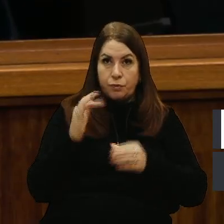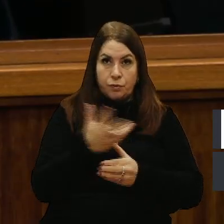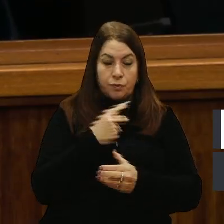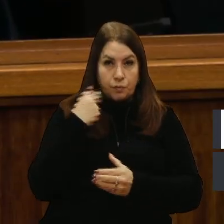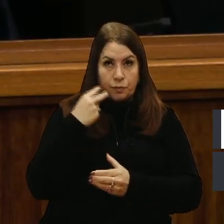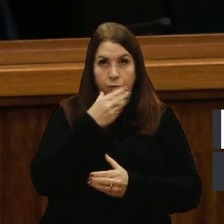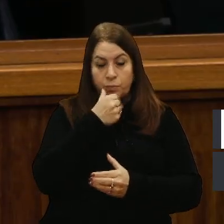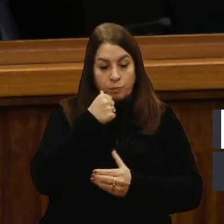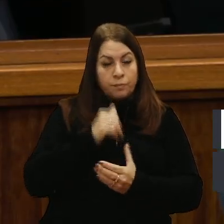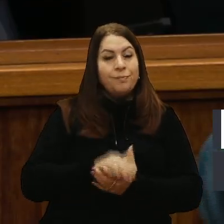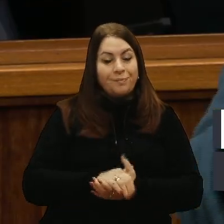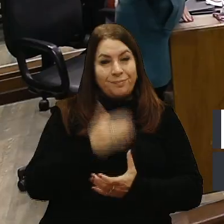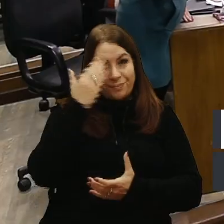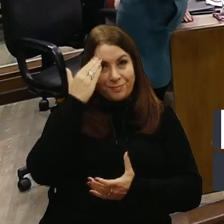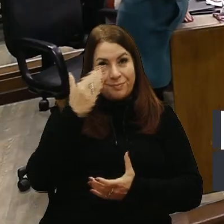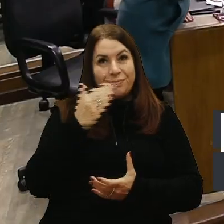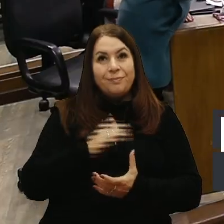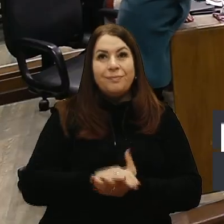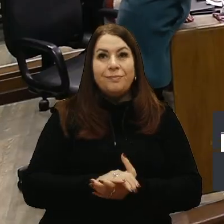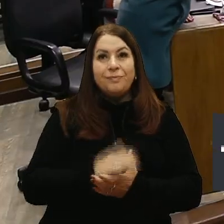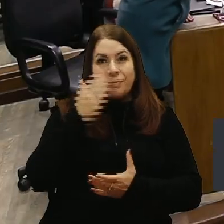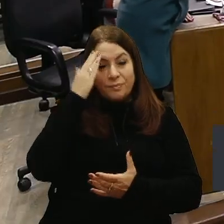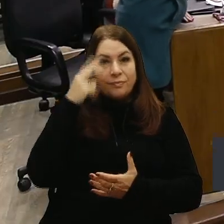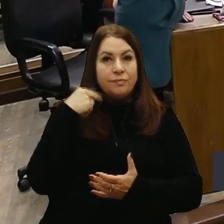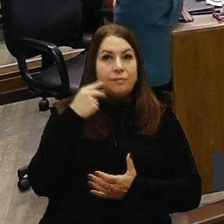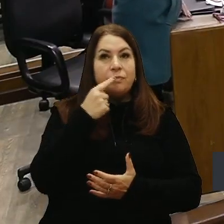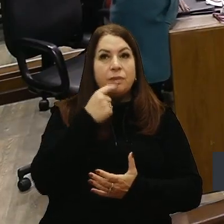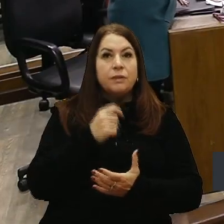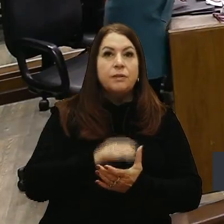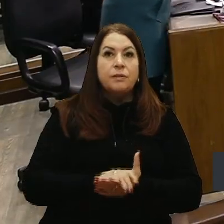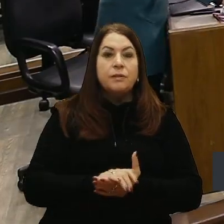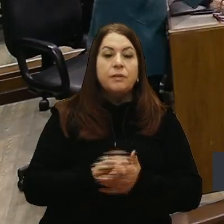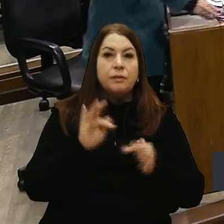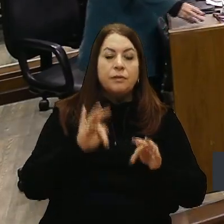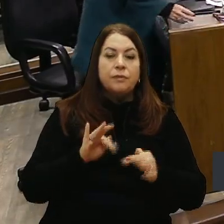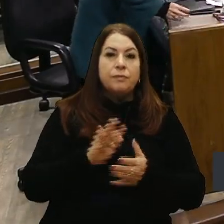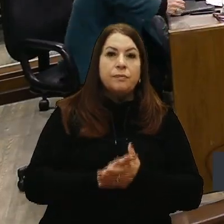vereadores e vereadoras. Obrigada. Obrigado, vereadora Rose. Está encerrada a discussão.